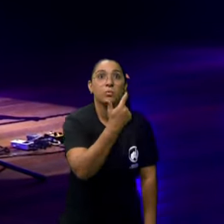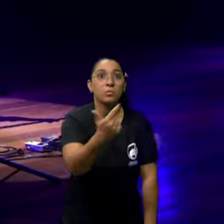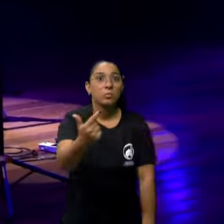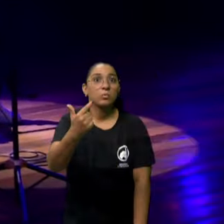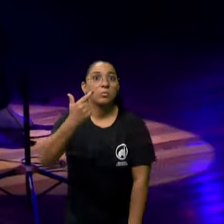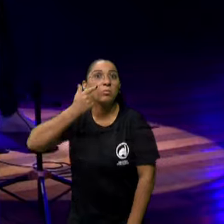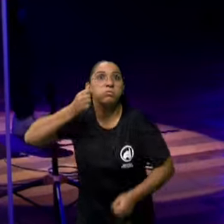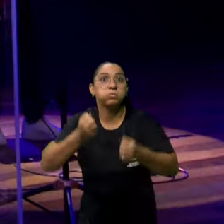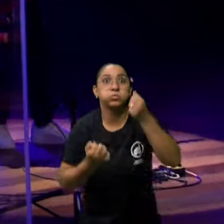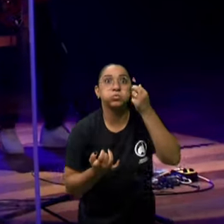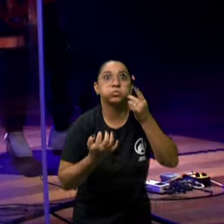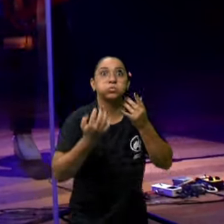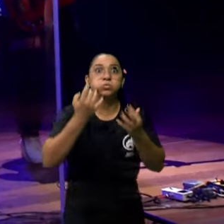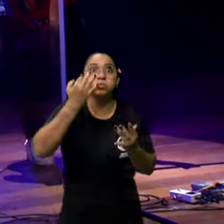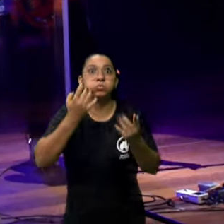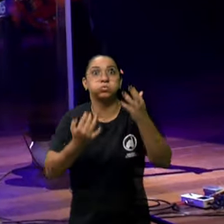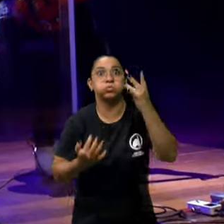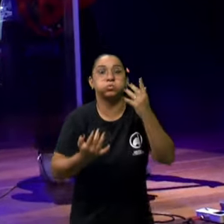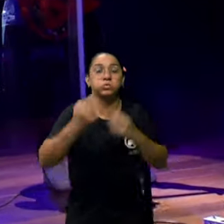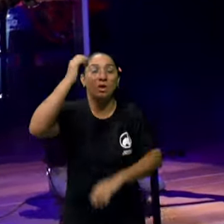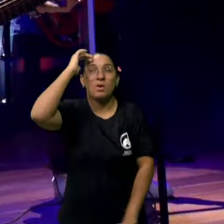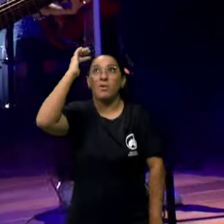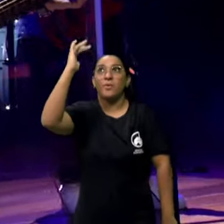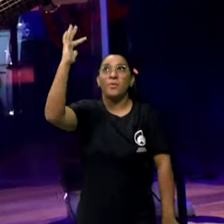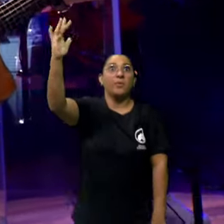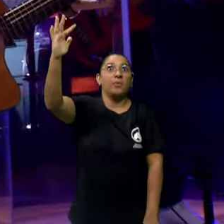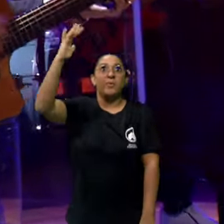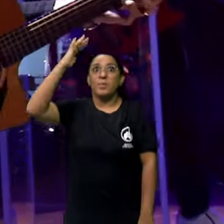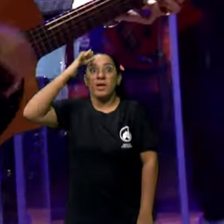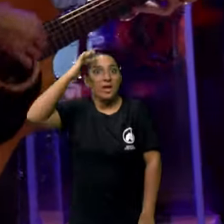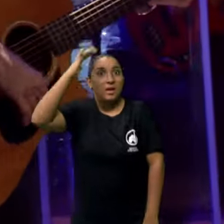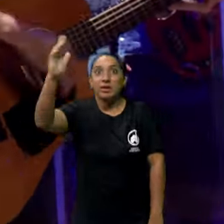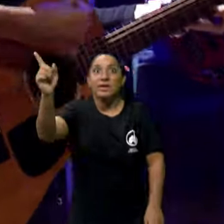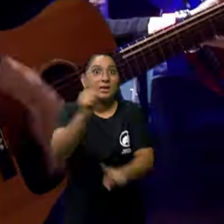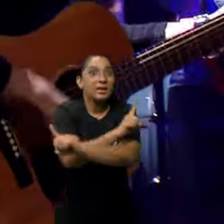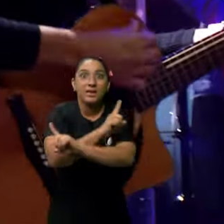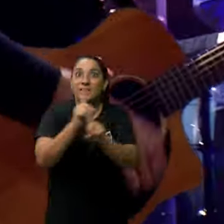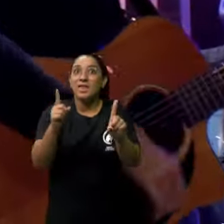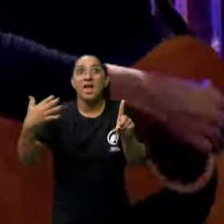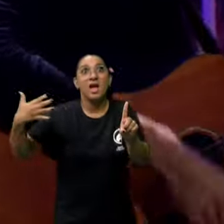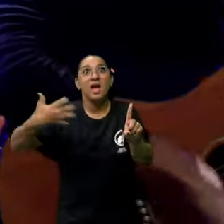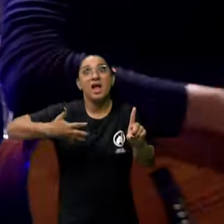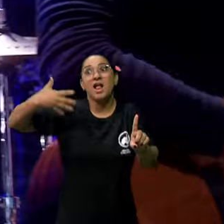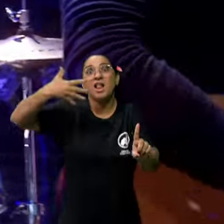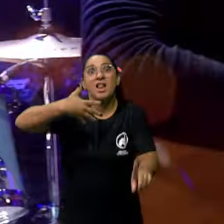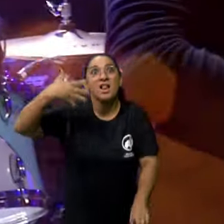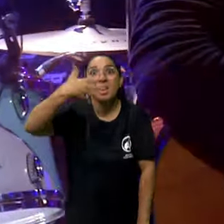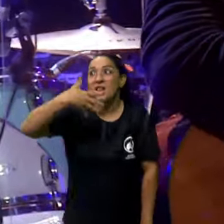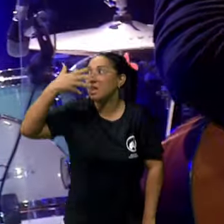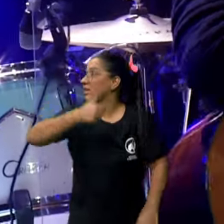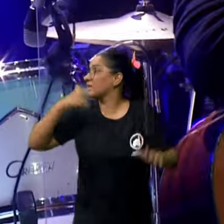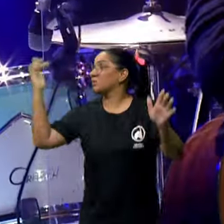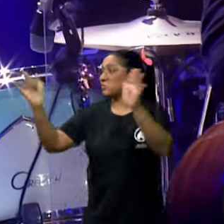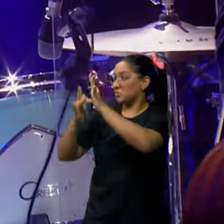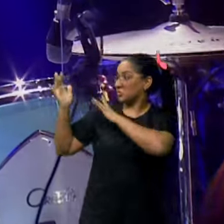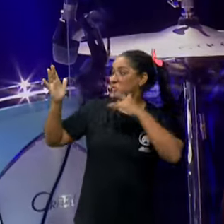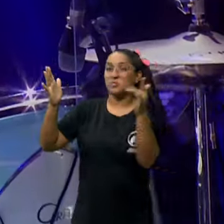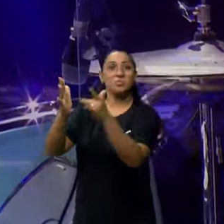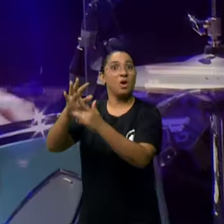os olhos eu não imaginava que era a